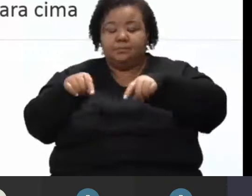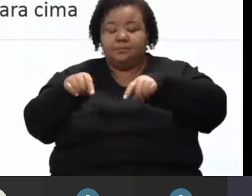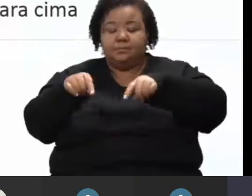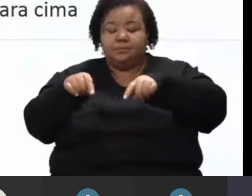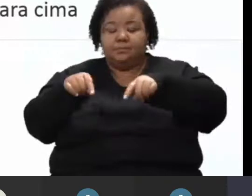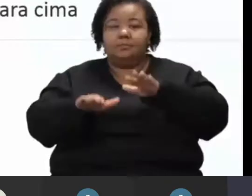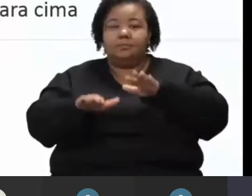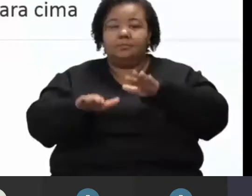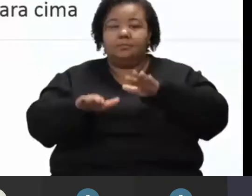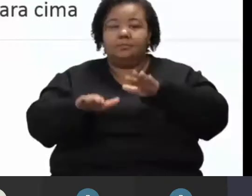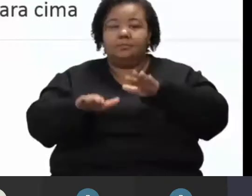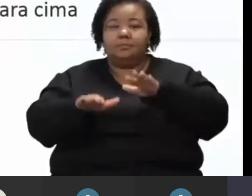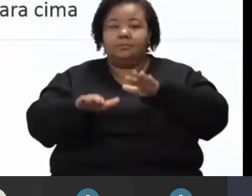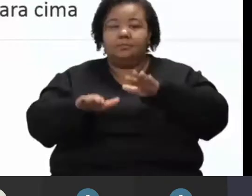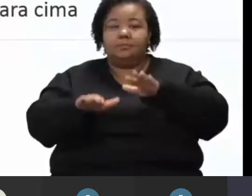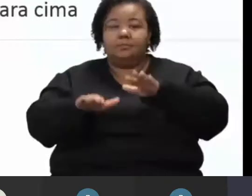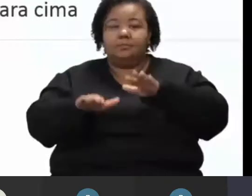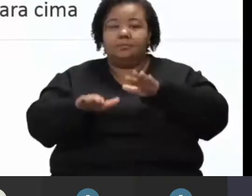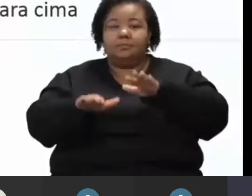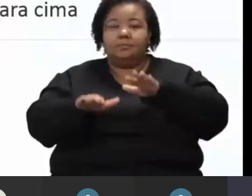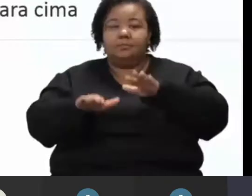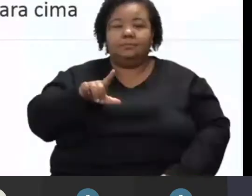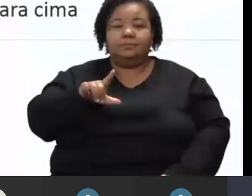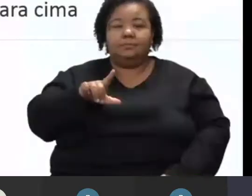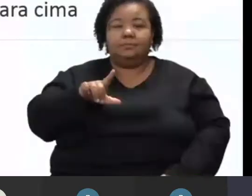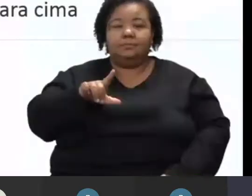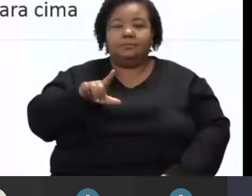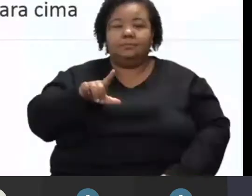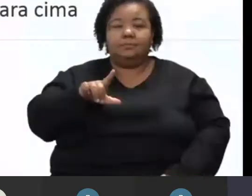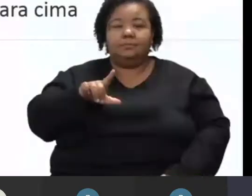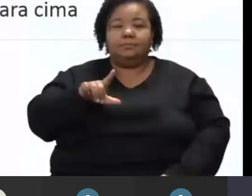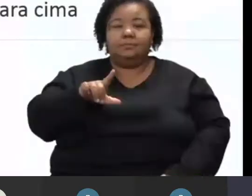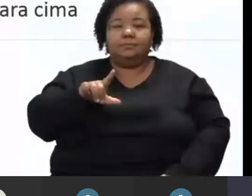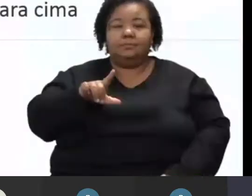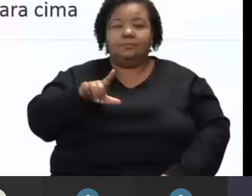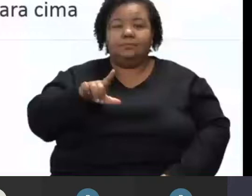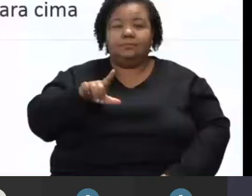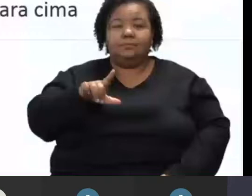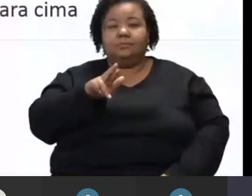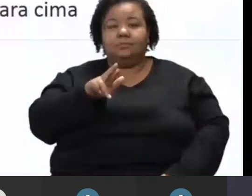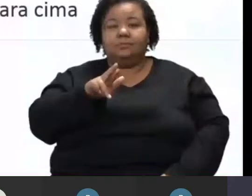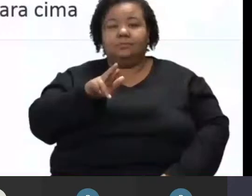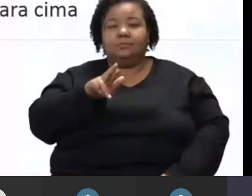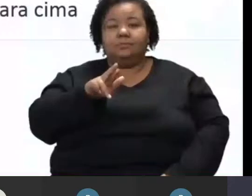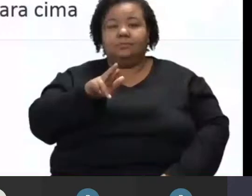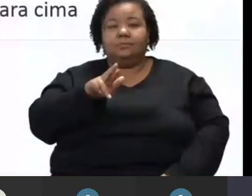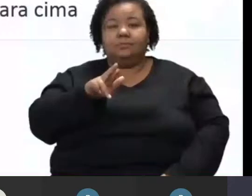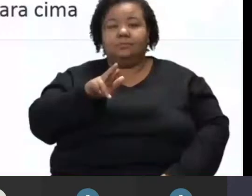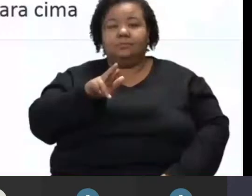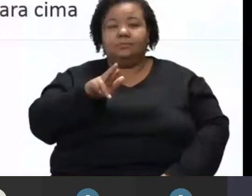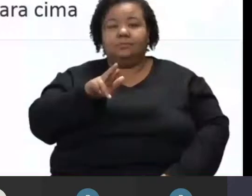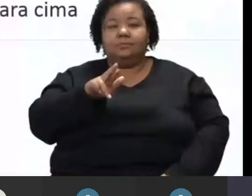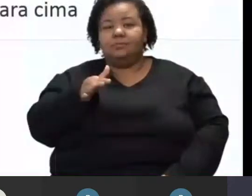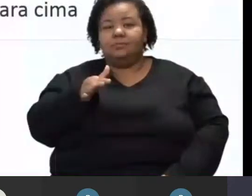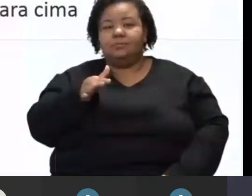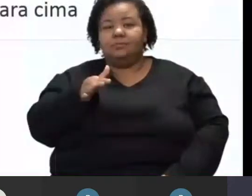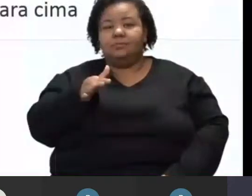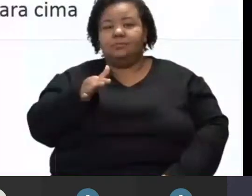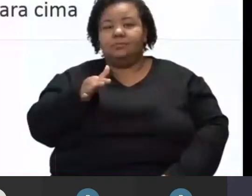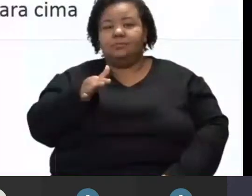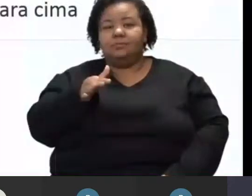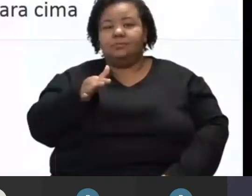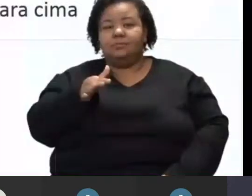ml de agar. E aí, então, isso vai dar aproximadamente meio centímetro aí de altura na